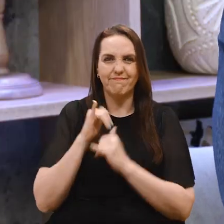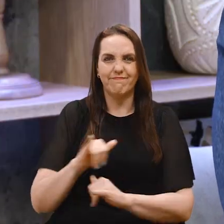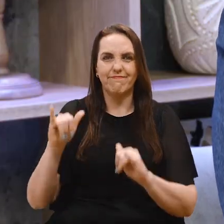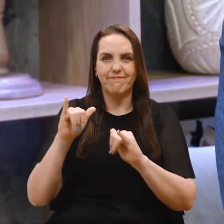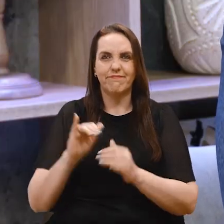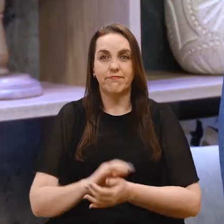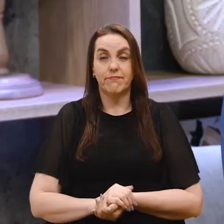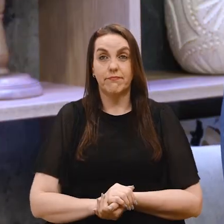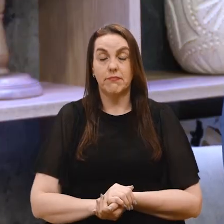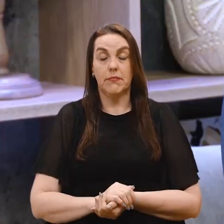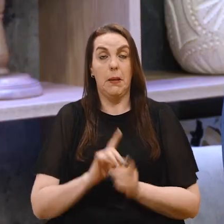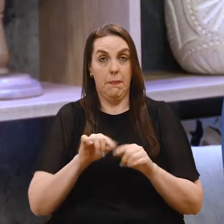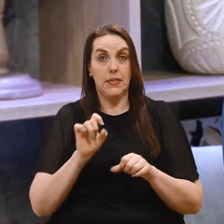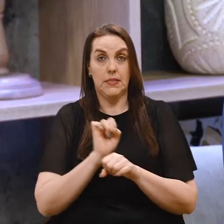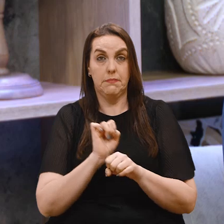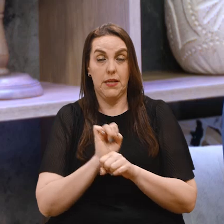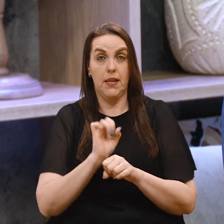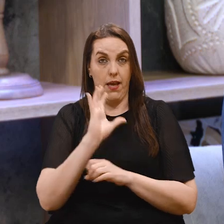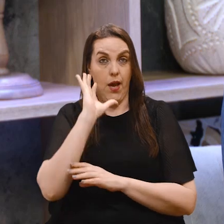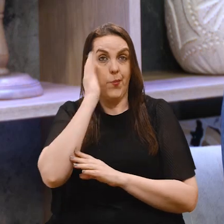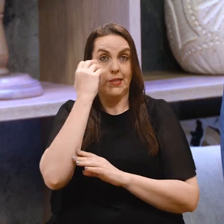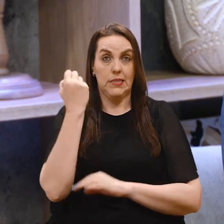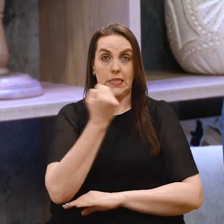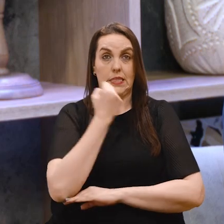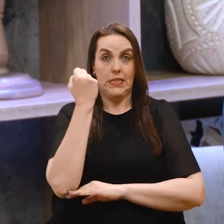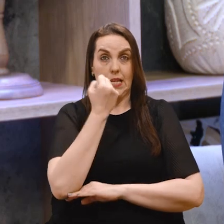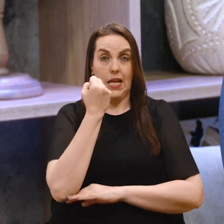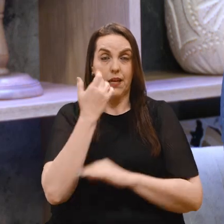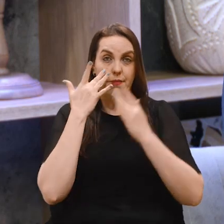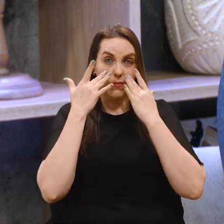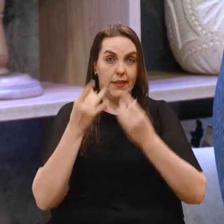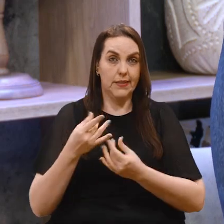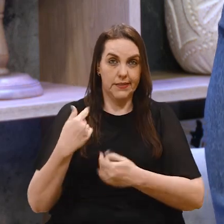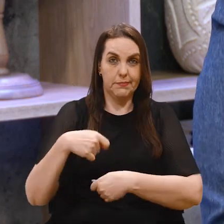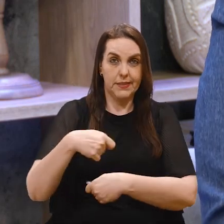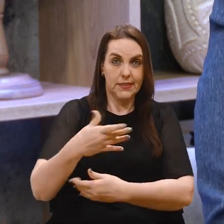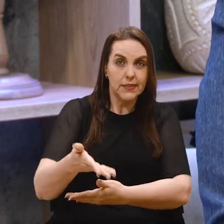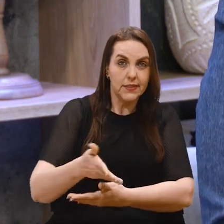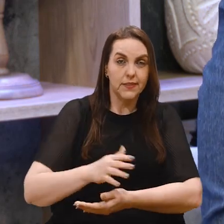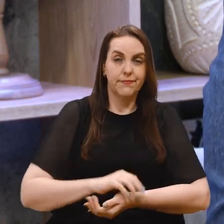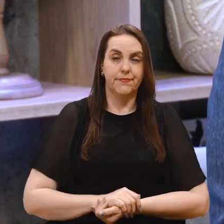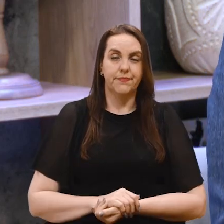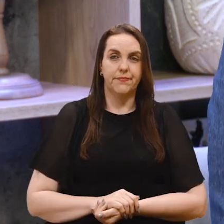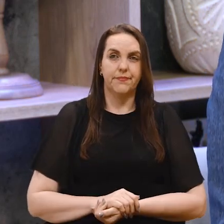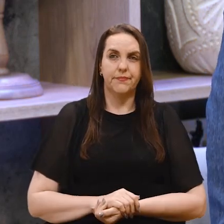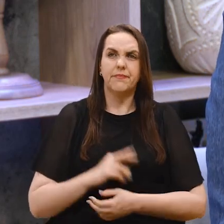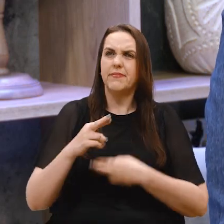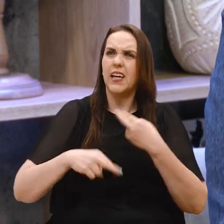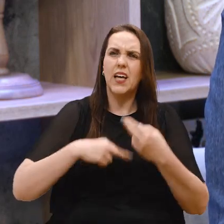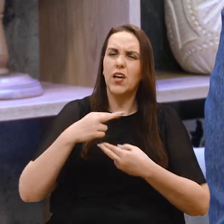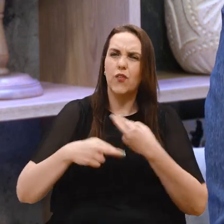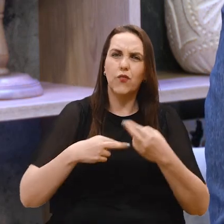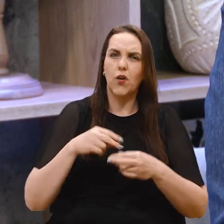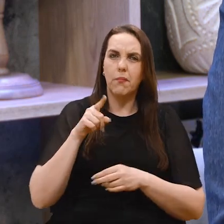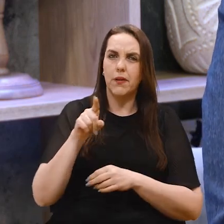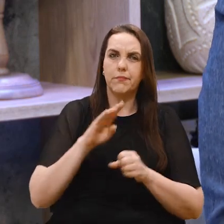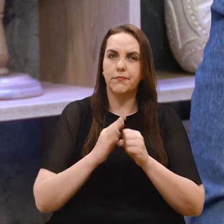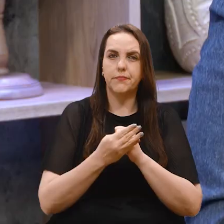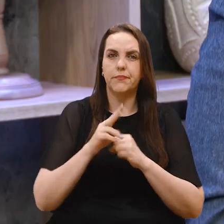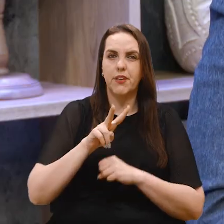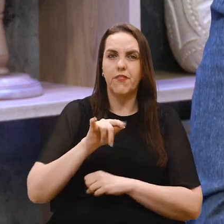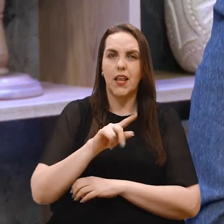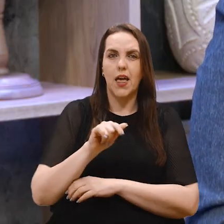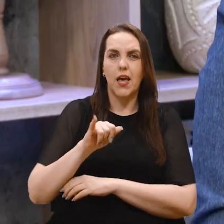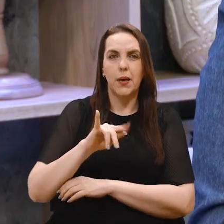ocorra alguma tragédia ali para que se finalmente preste atenção, né? E no caso de reformas, Zita, ali no Vila IP, também